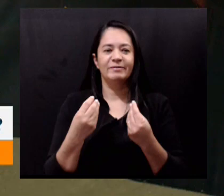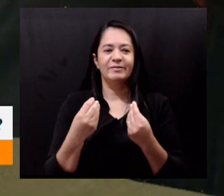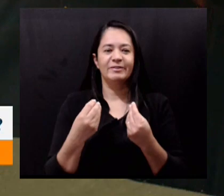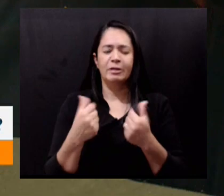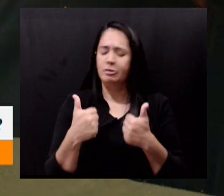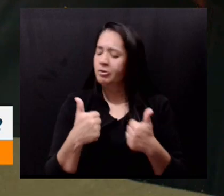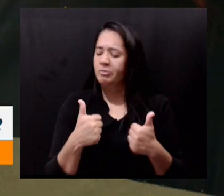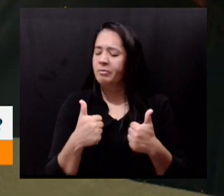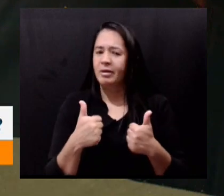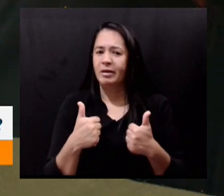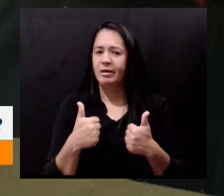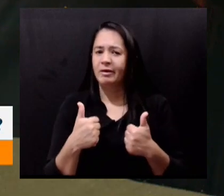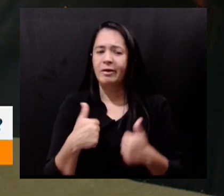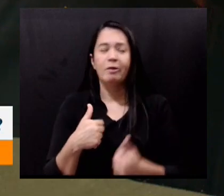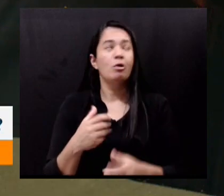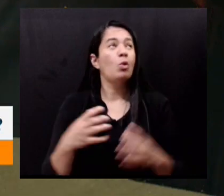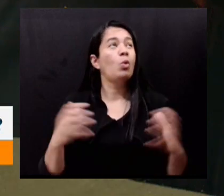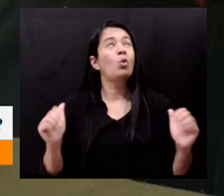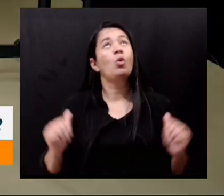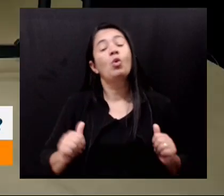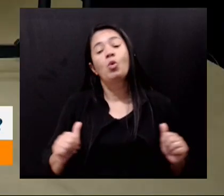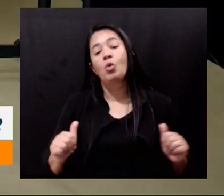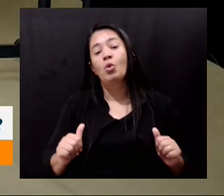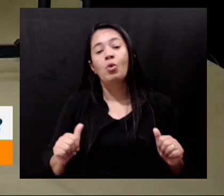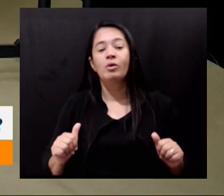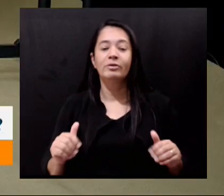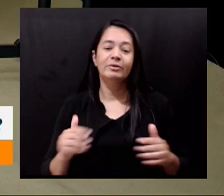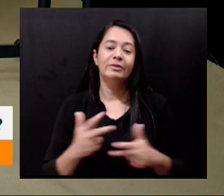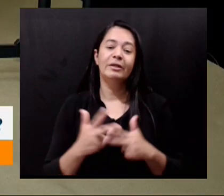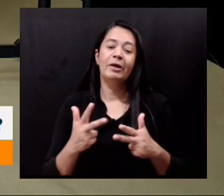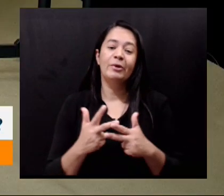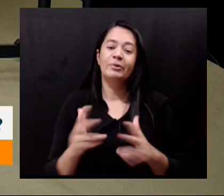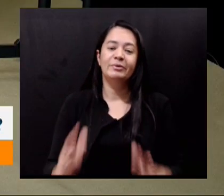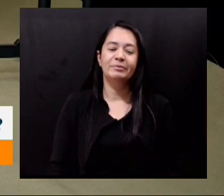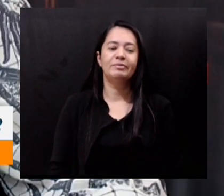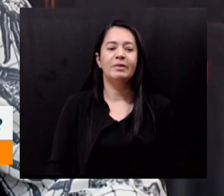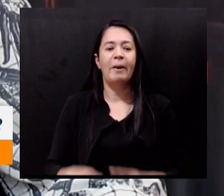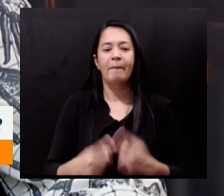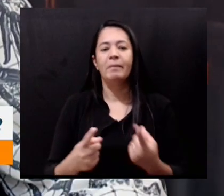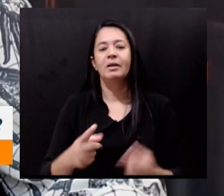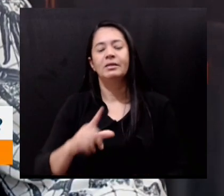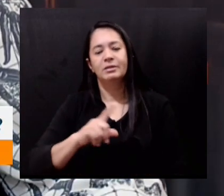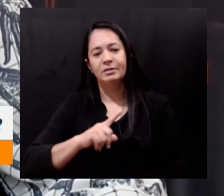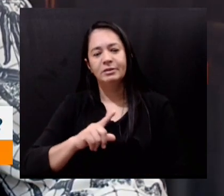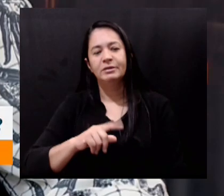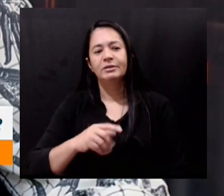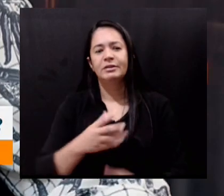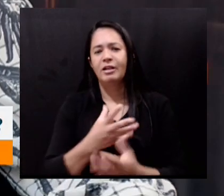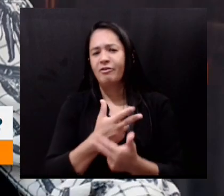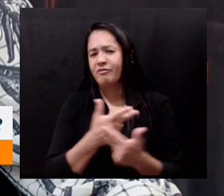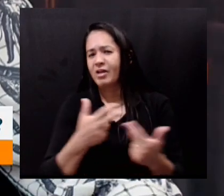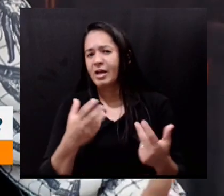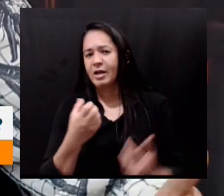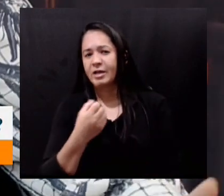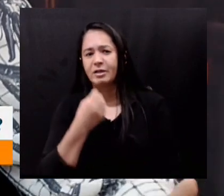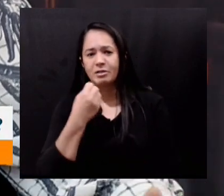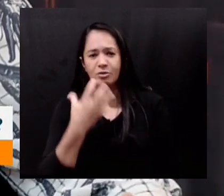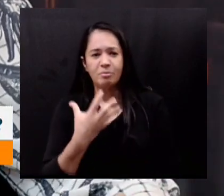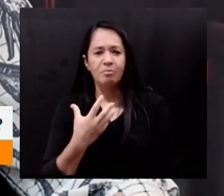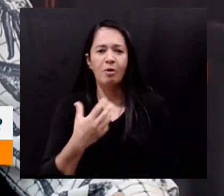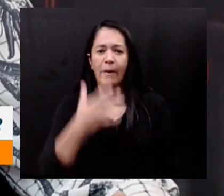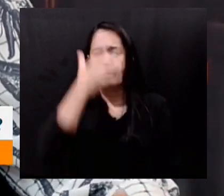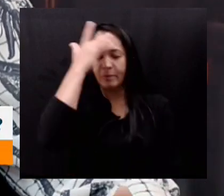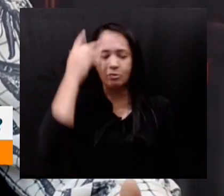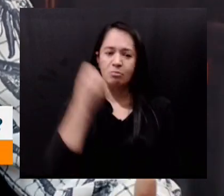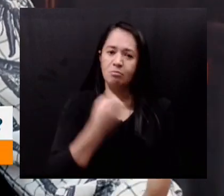abala, né? Mas tem muita coisa boa também na rede social, Tem, tem claro muitas que pessoas tem. boas, não precisa